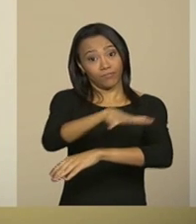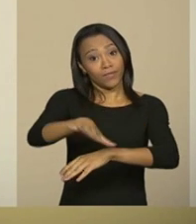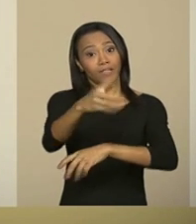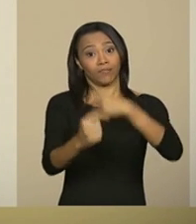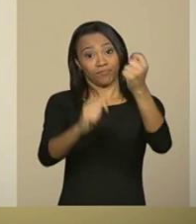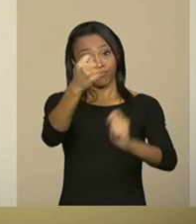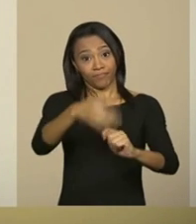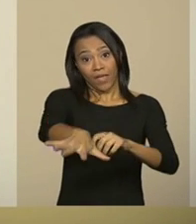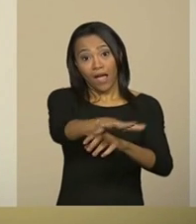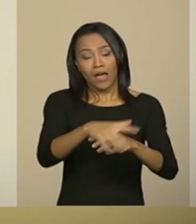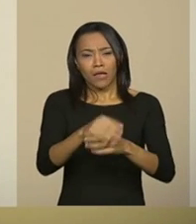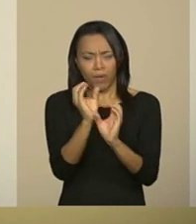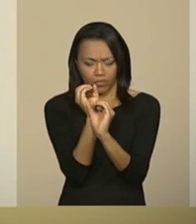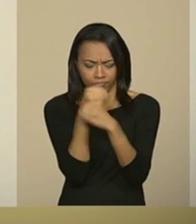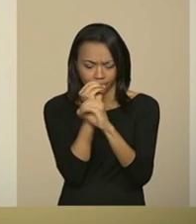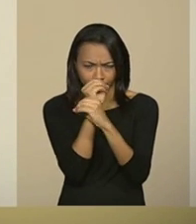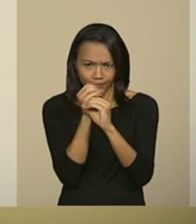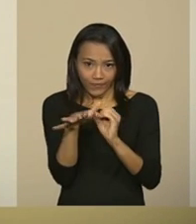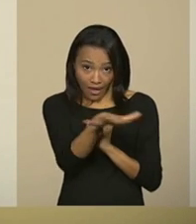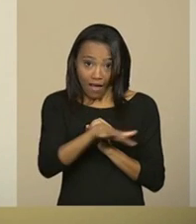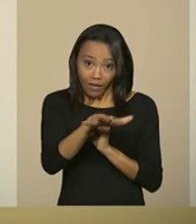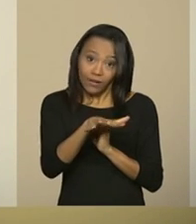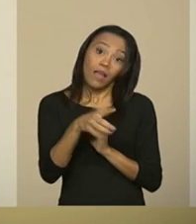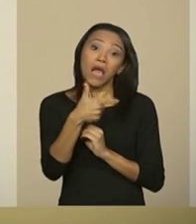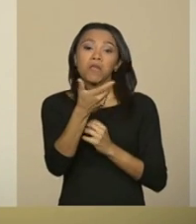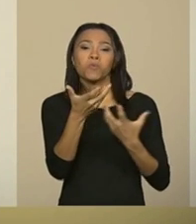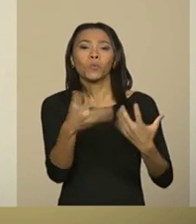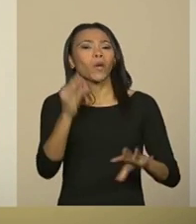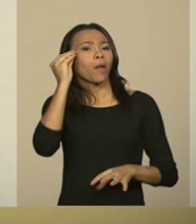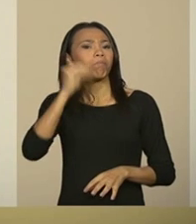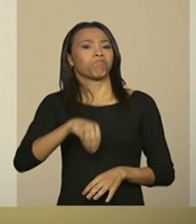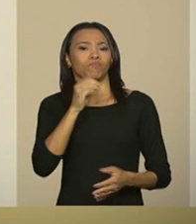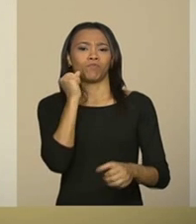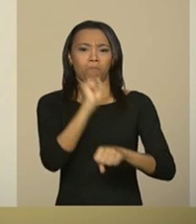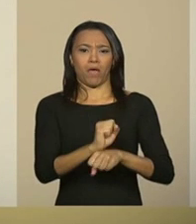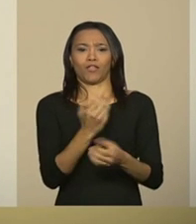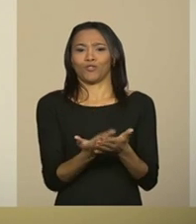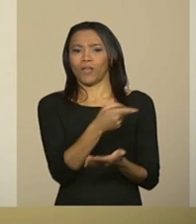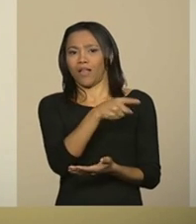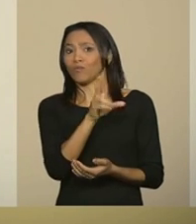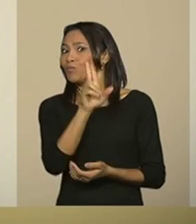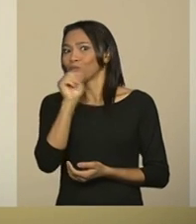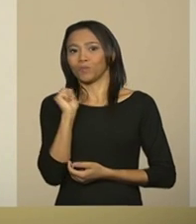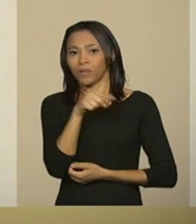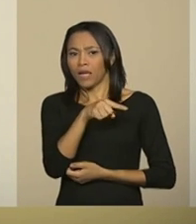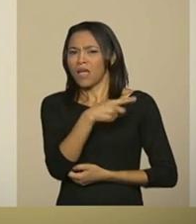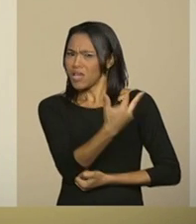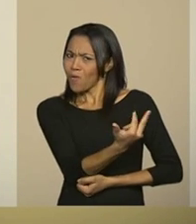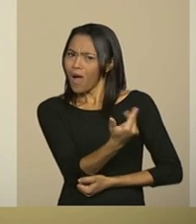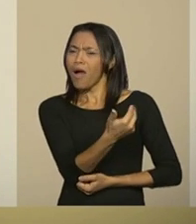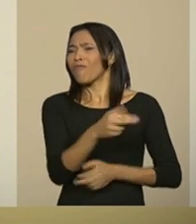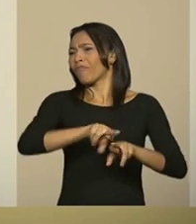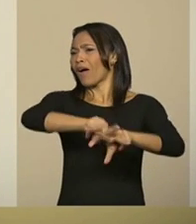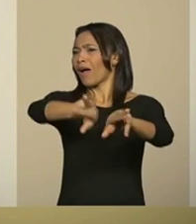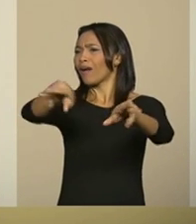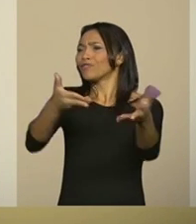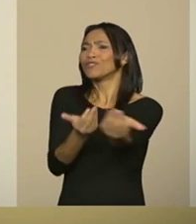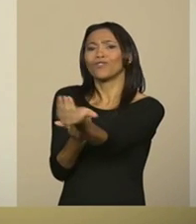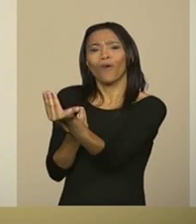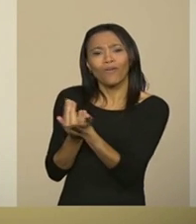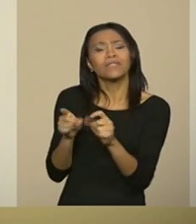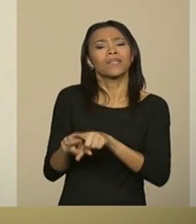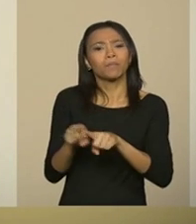analista de laboratório ela diz que não pretende parar de estudar nunca assim como a fernanda milhares de jovens e adultos